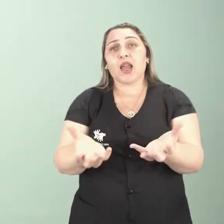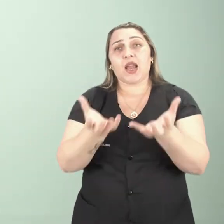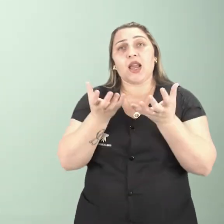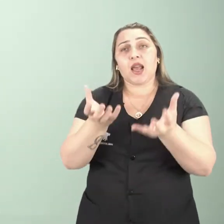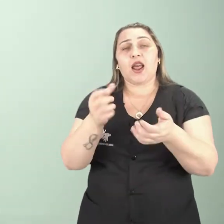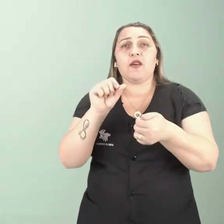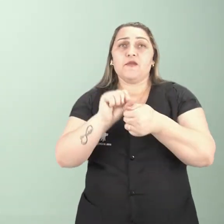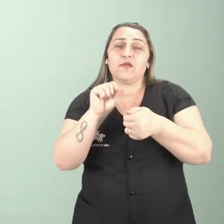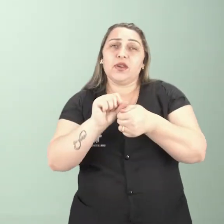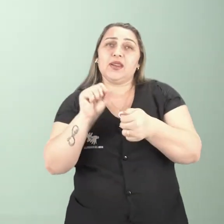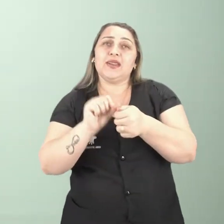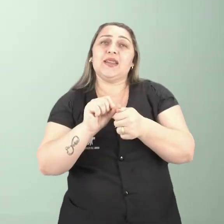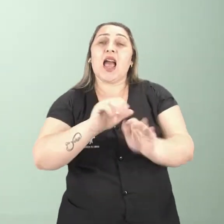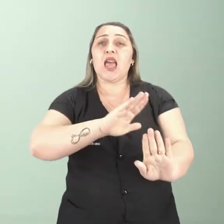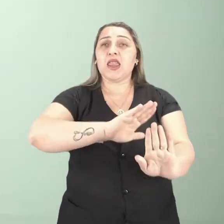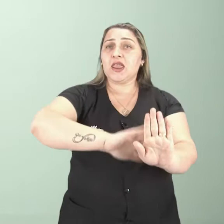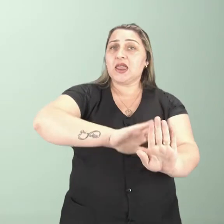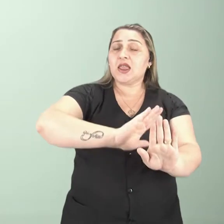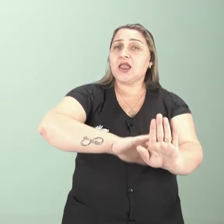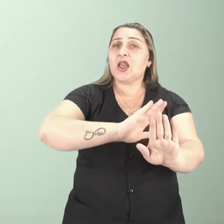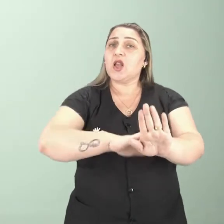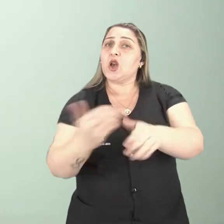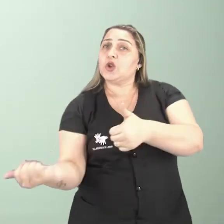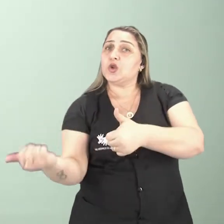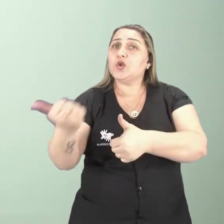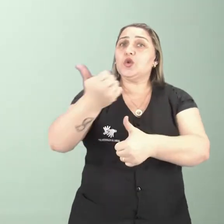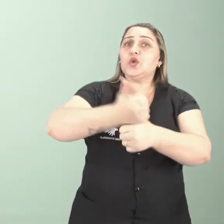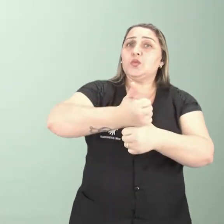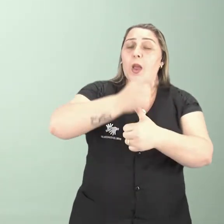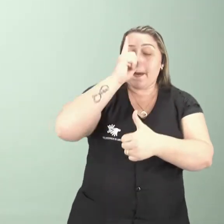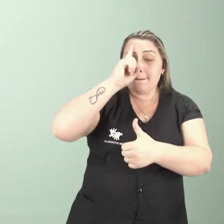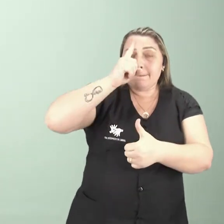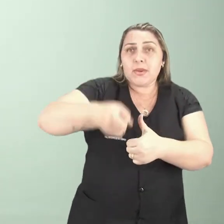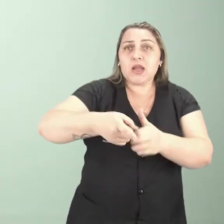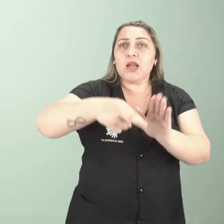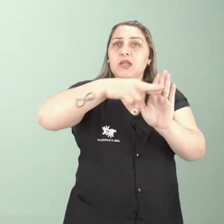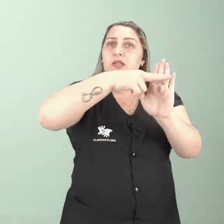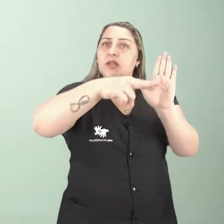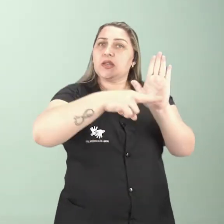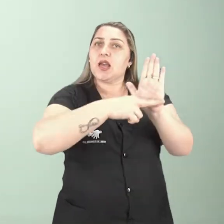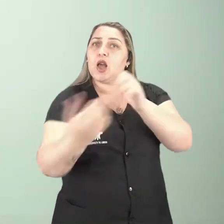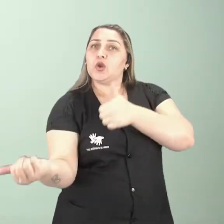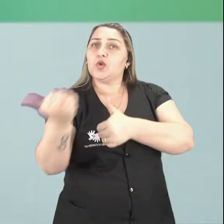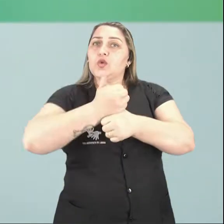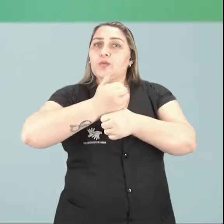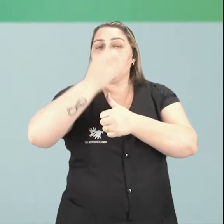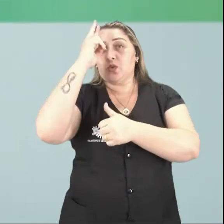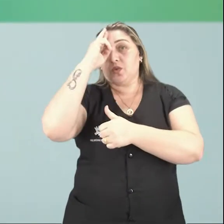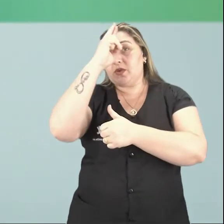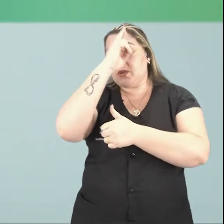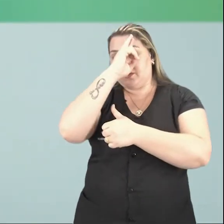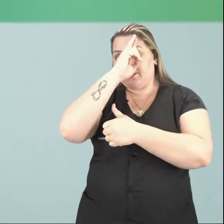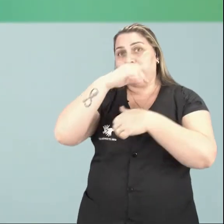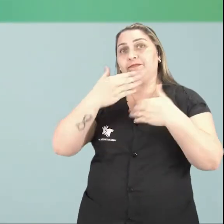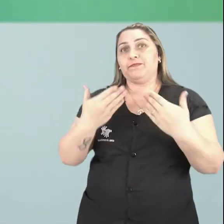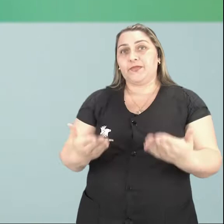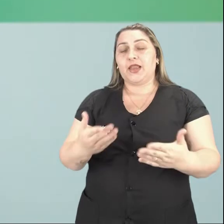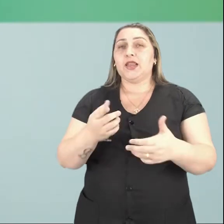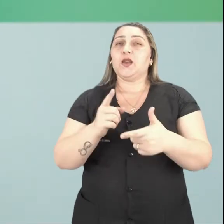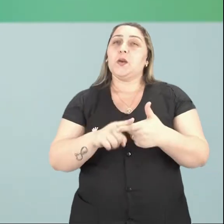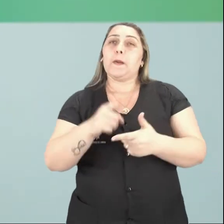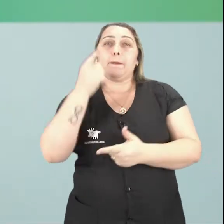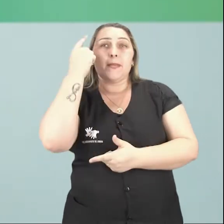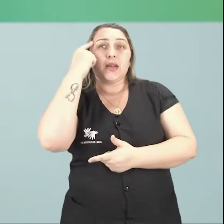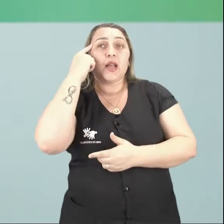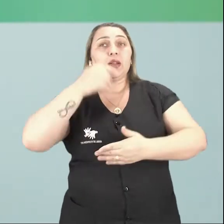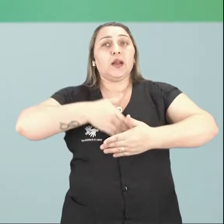querendo fazer com que a ideologia ditasse regras para a história. Isso estaria, segundo o